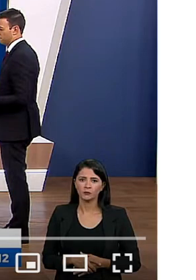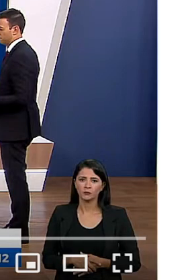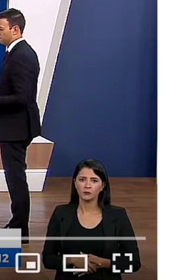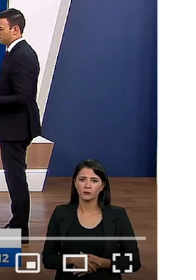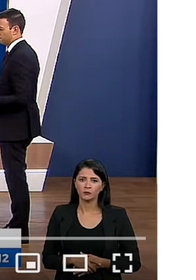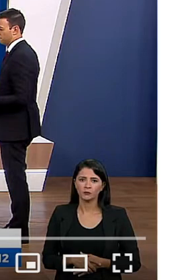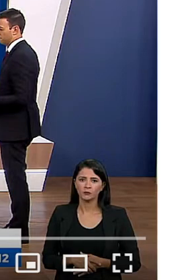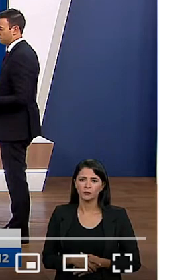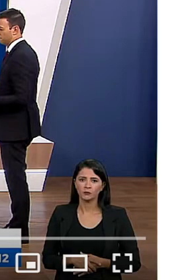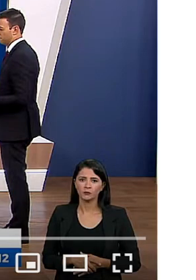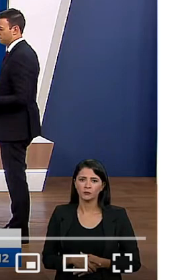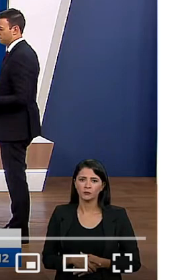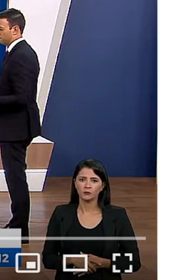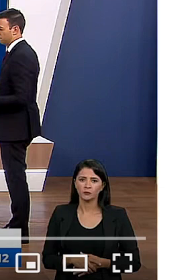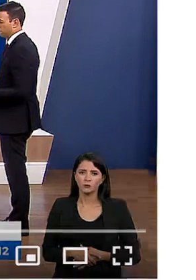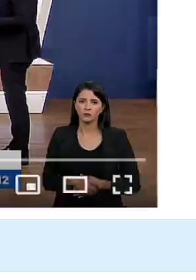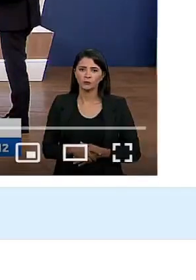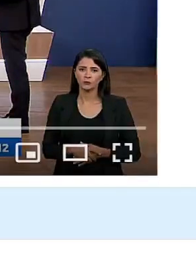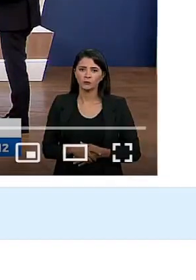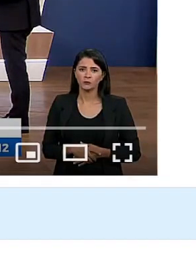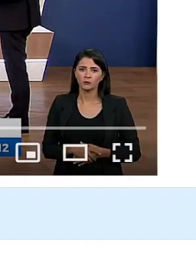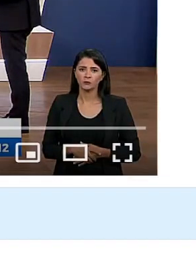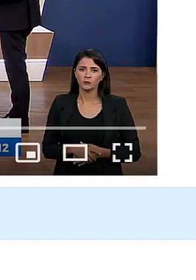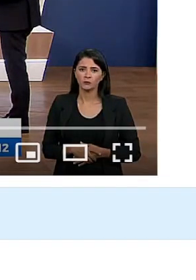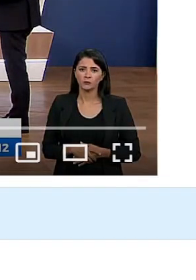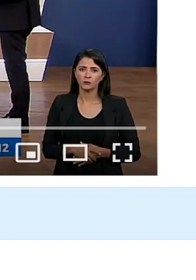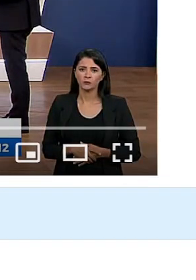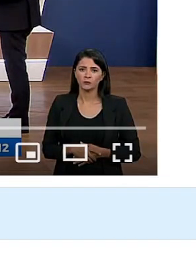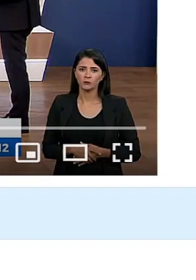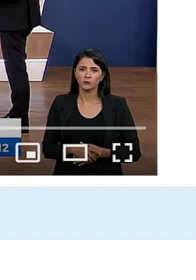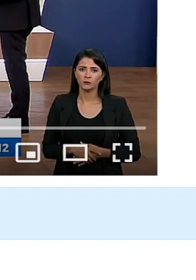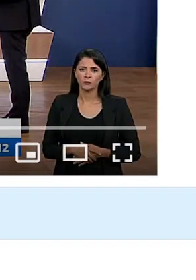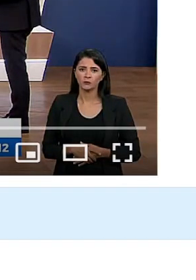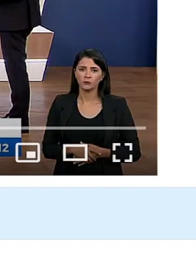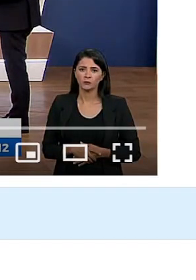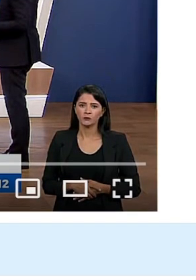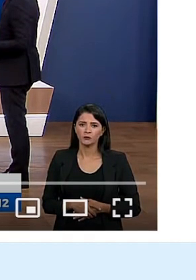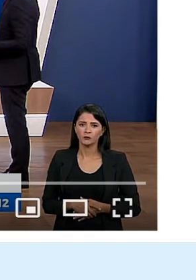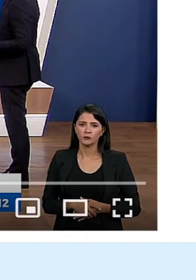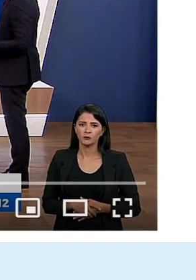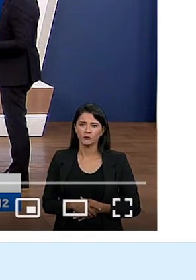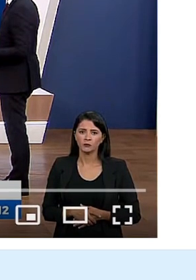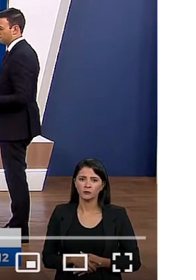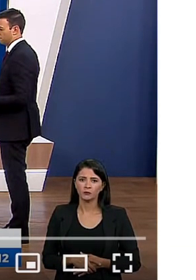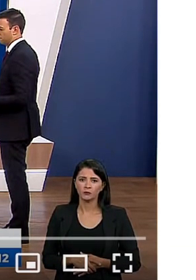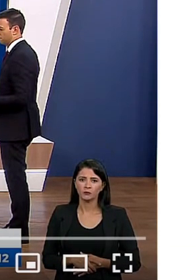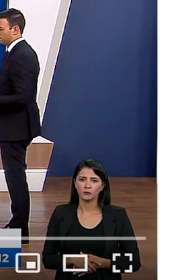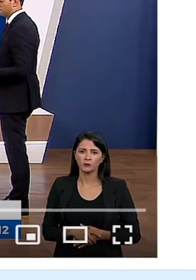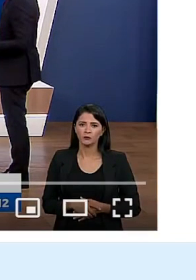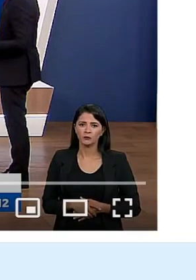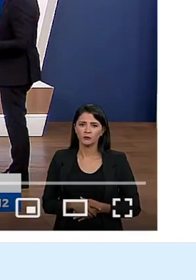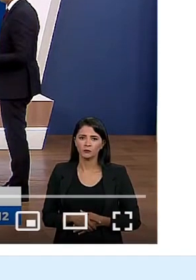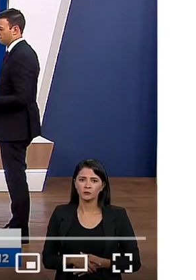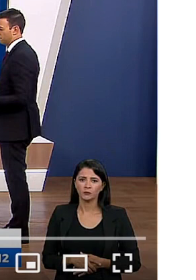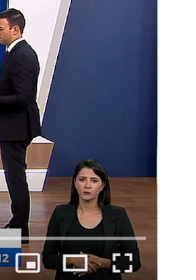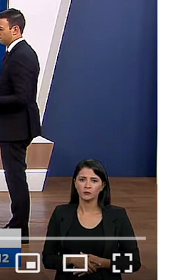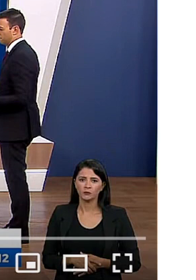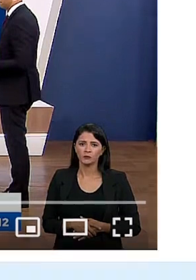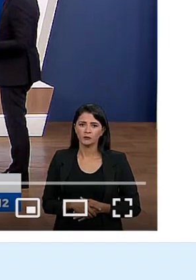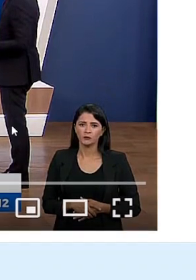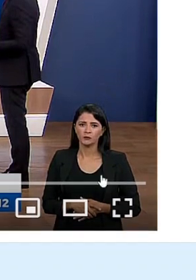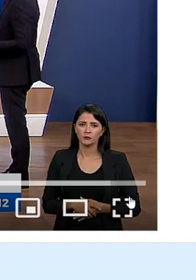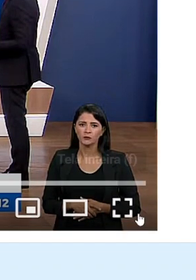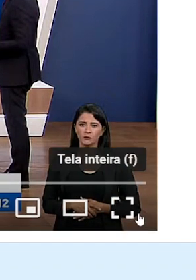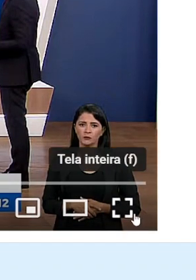pode passar em branco. Vamos acompanhar aqui uma reportagem da TV Brasil sobre essa descoberta aí dessa minuta